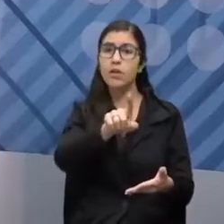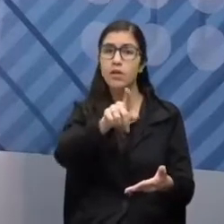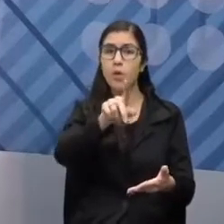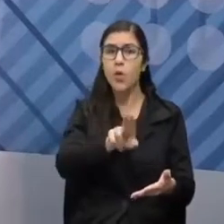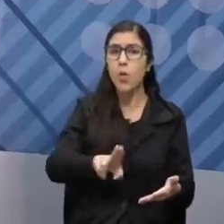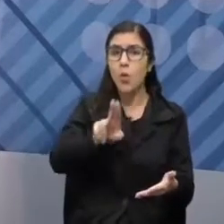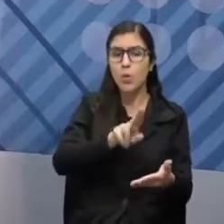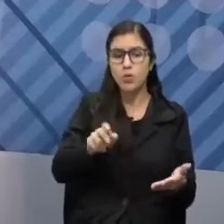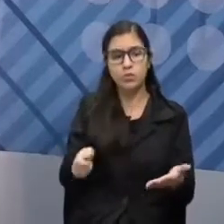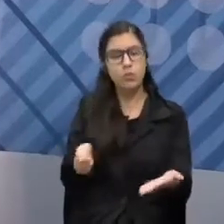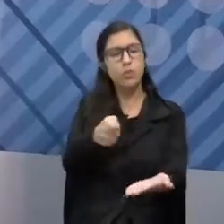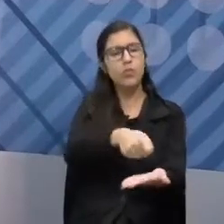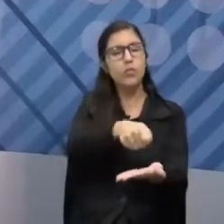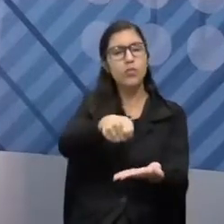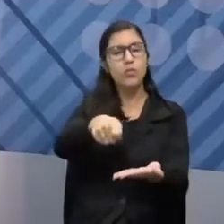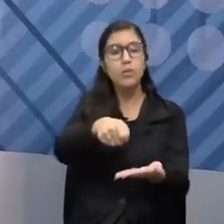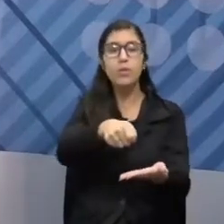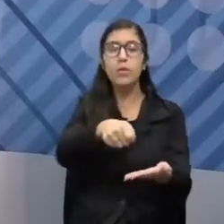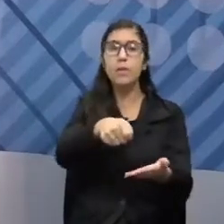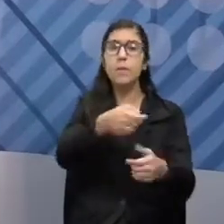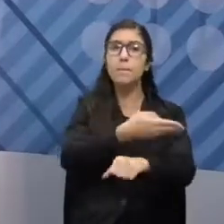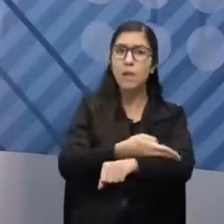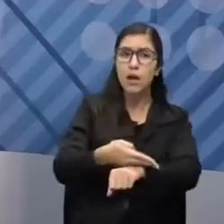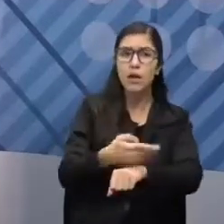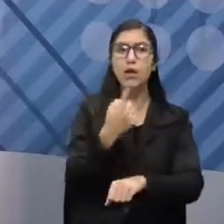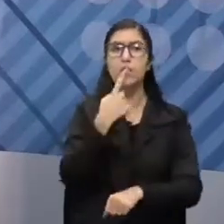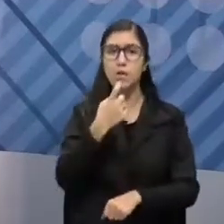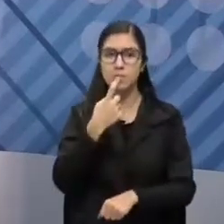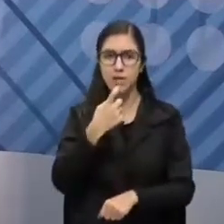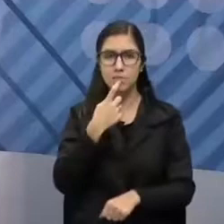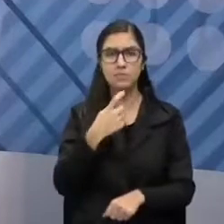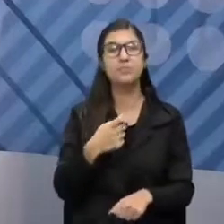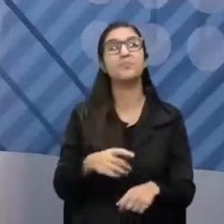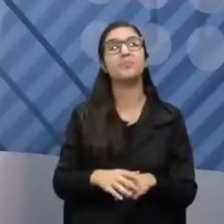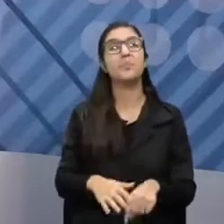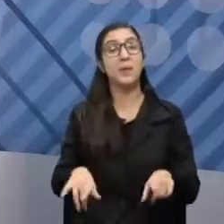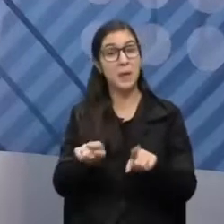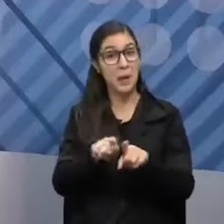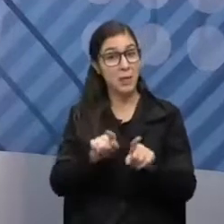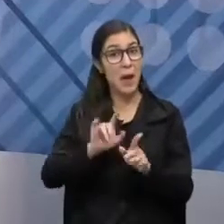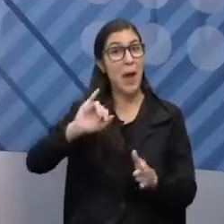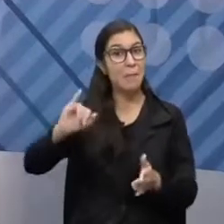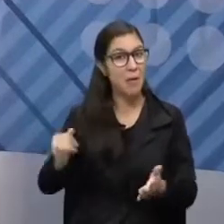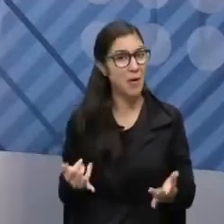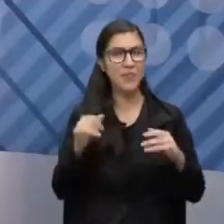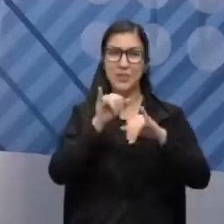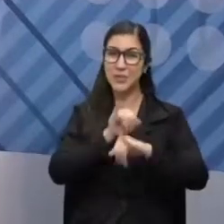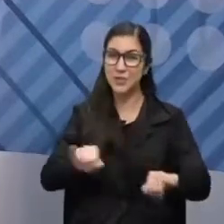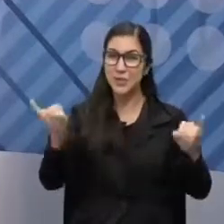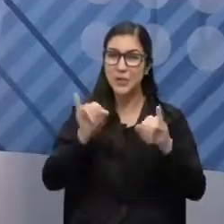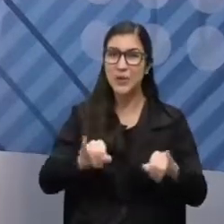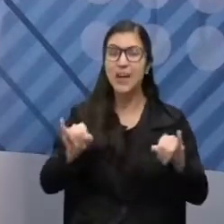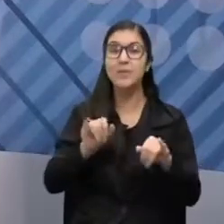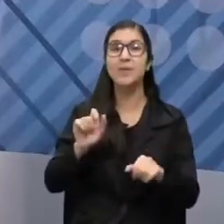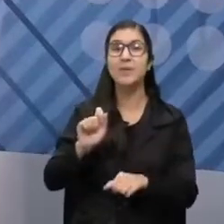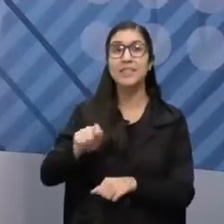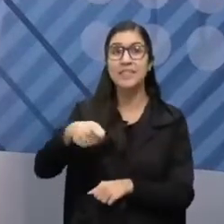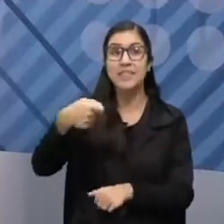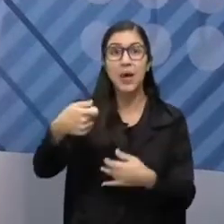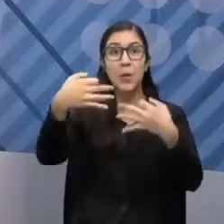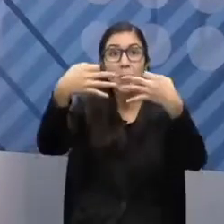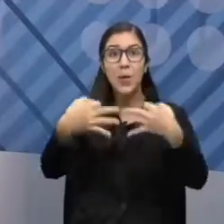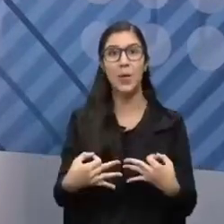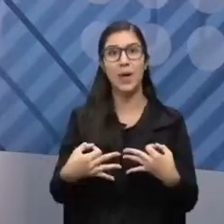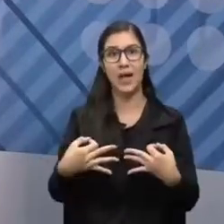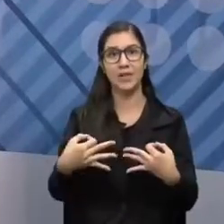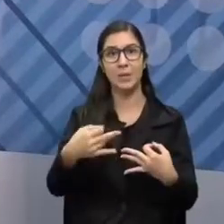bengala branca e vermelha. E também quero aproveitar para divulgar o sinal